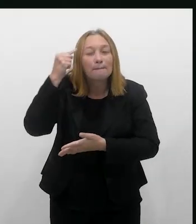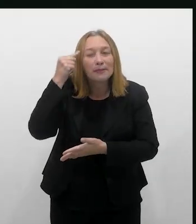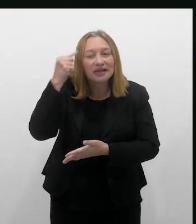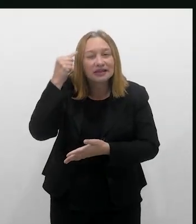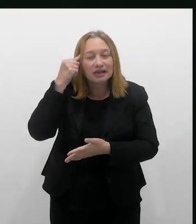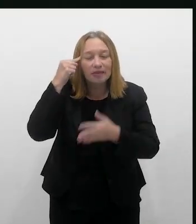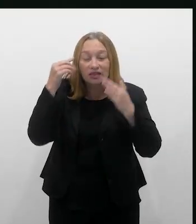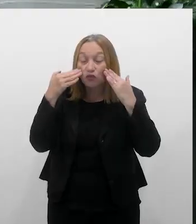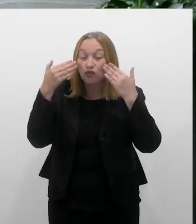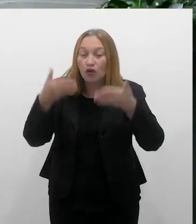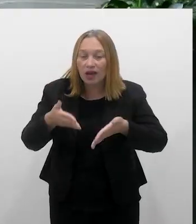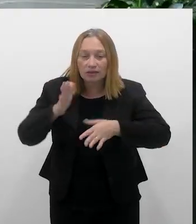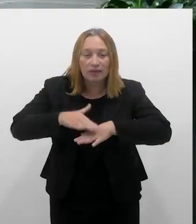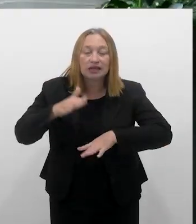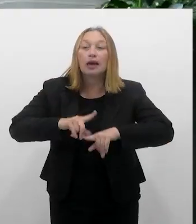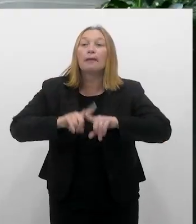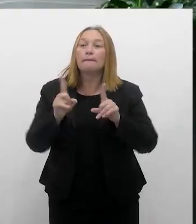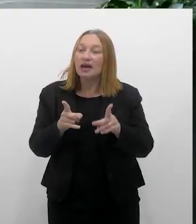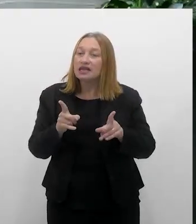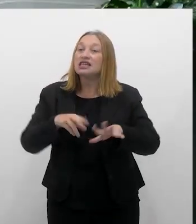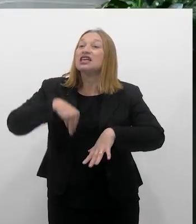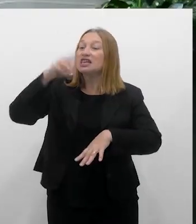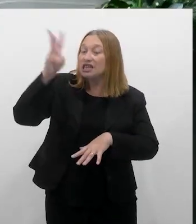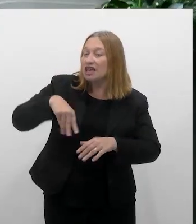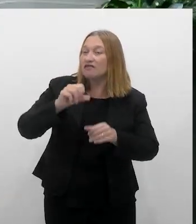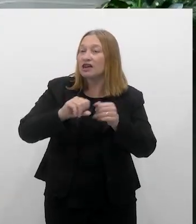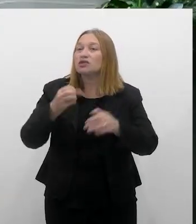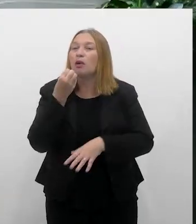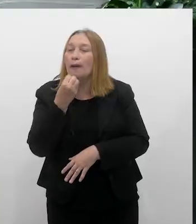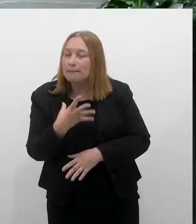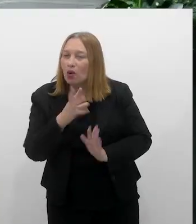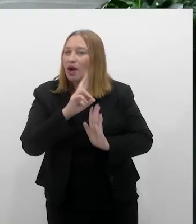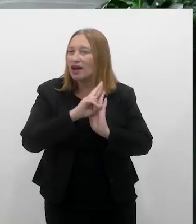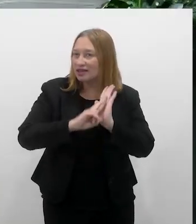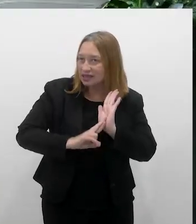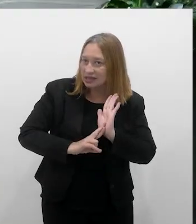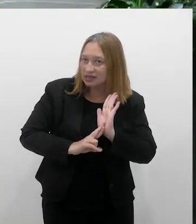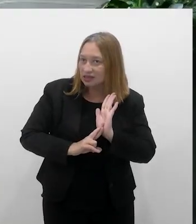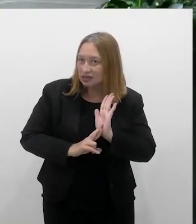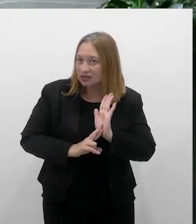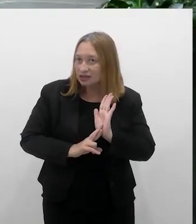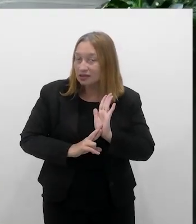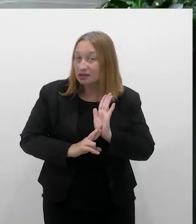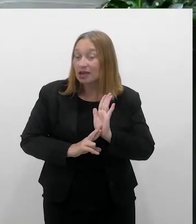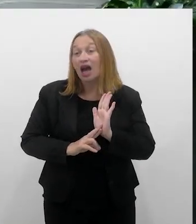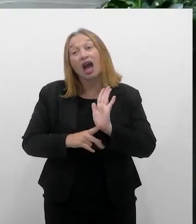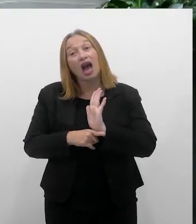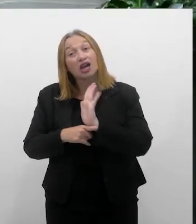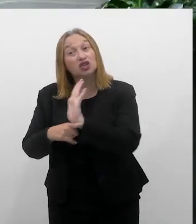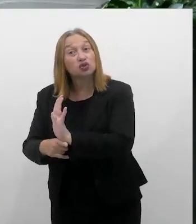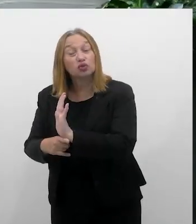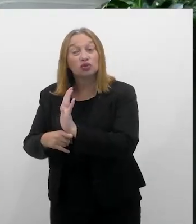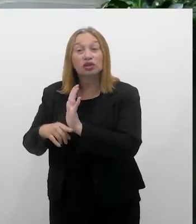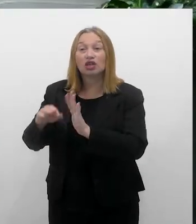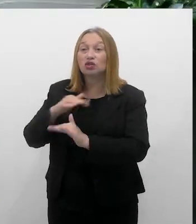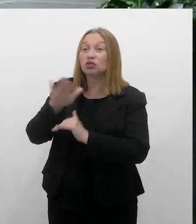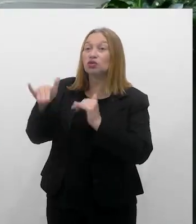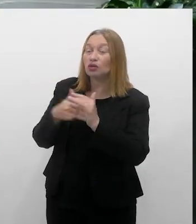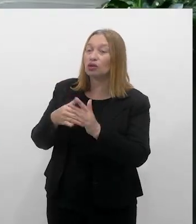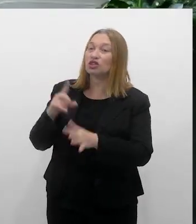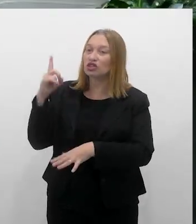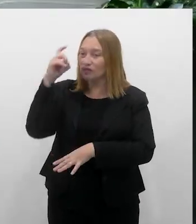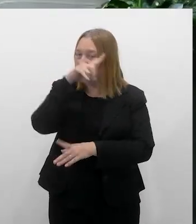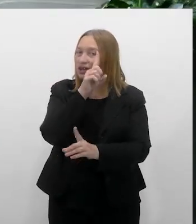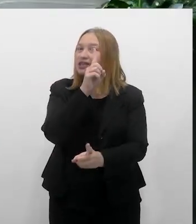pensamento logístico Sim. e requer mais concentração. Mas quem faz uma boa redação